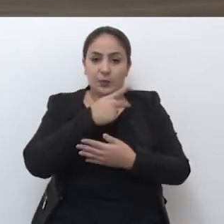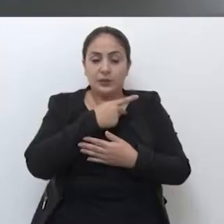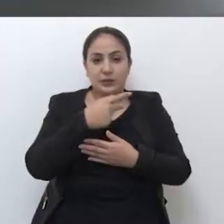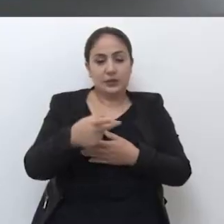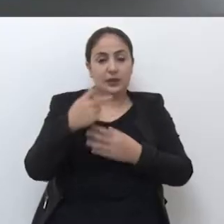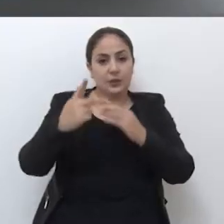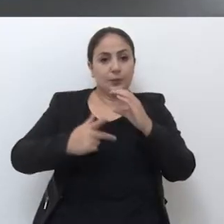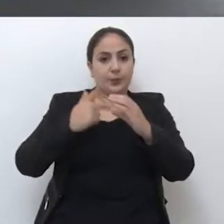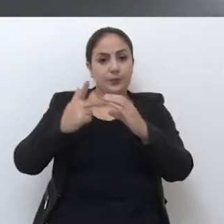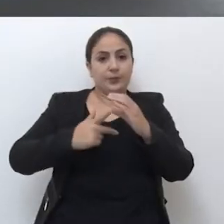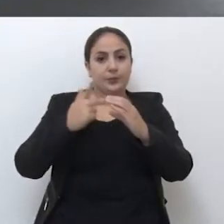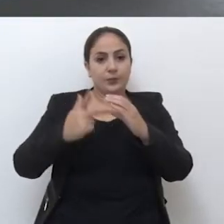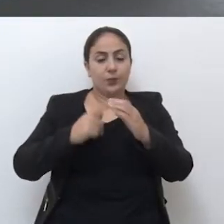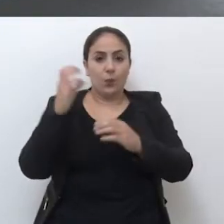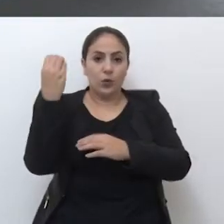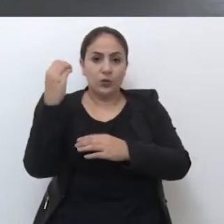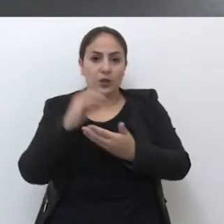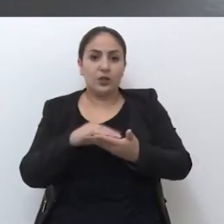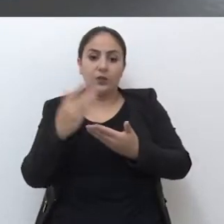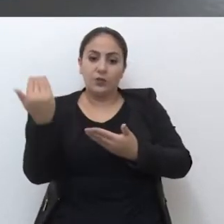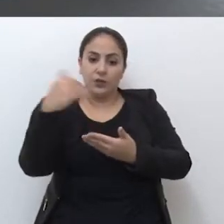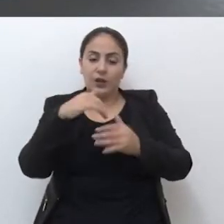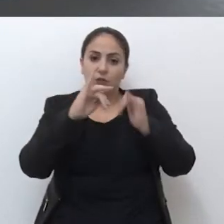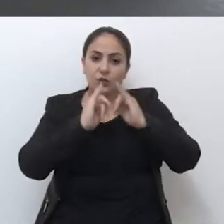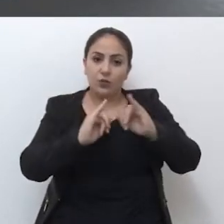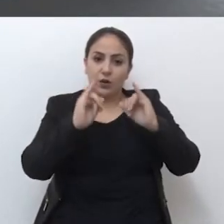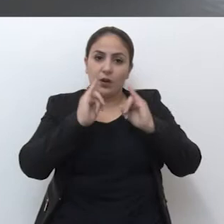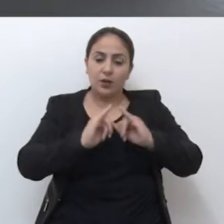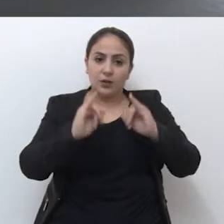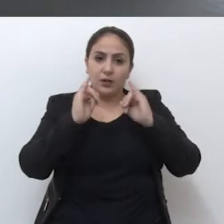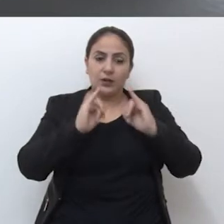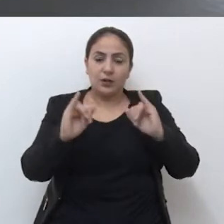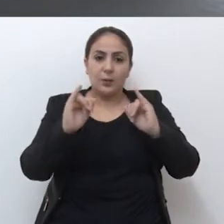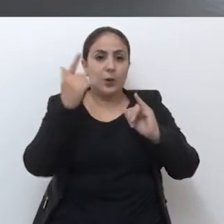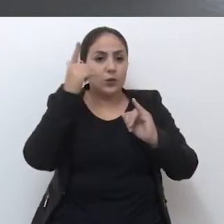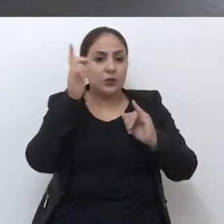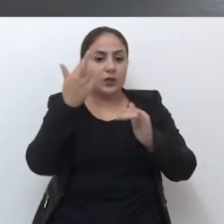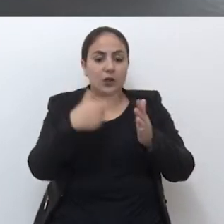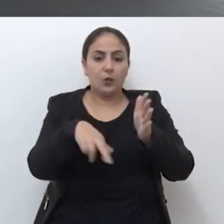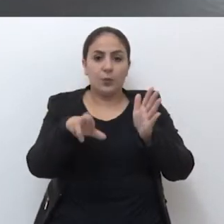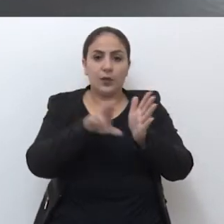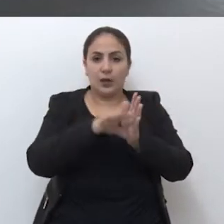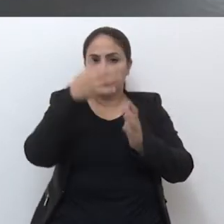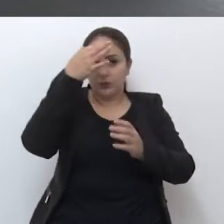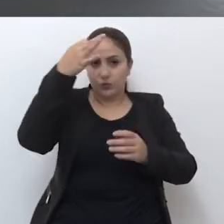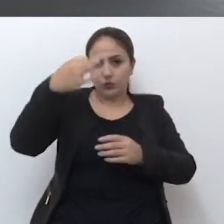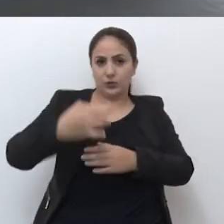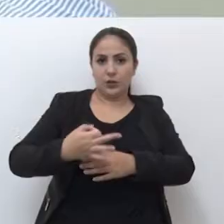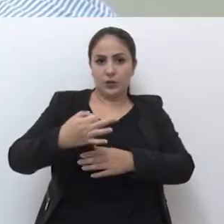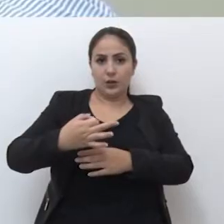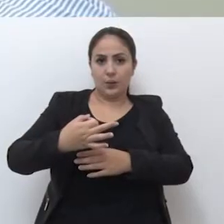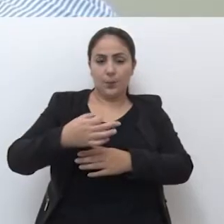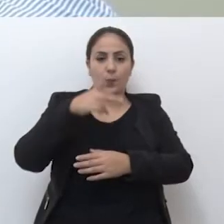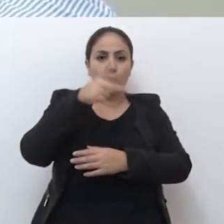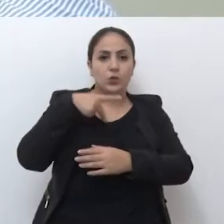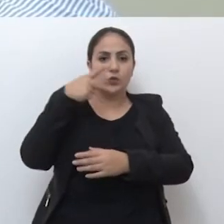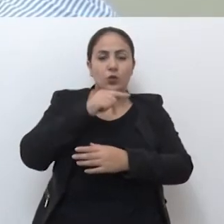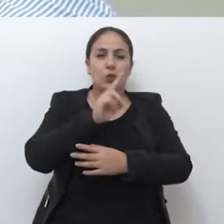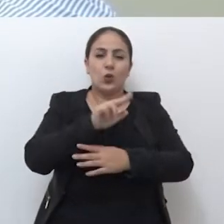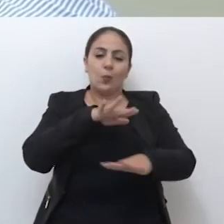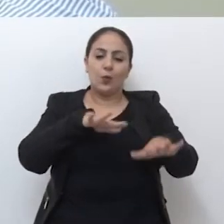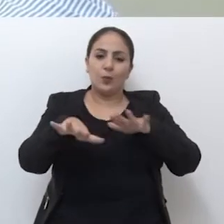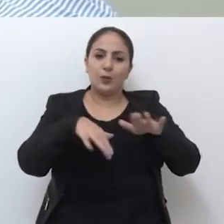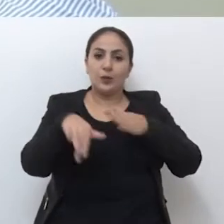Alegre, veio à cidade divulgar uma campanha que busca recuperar a dignidade da política. O